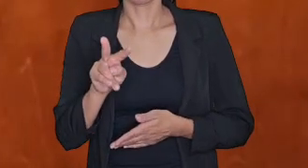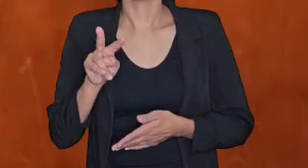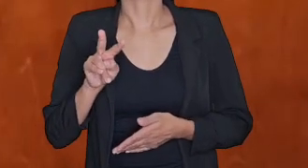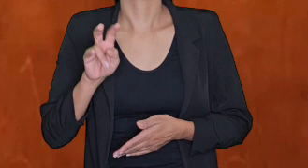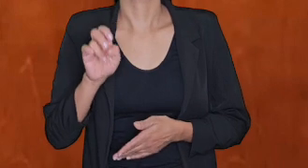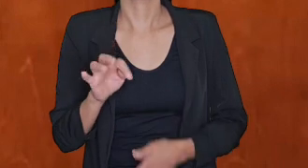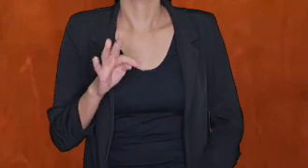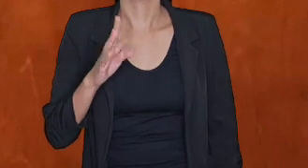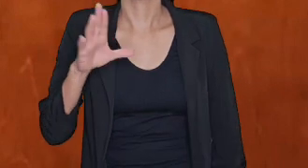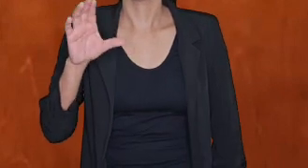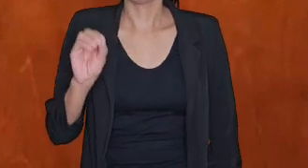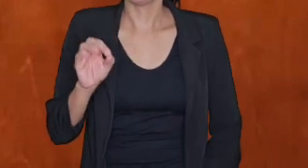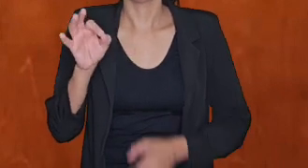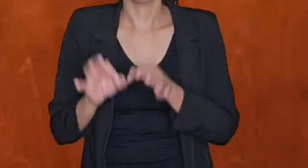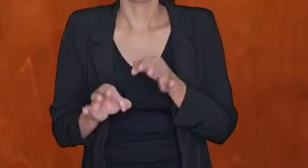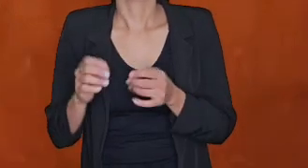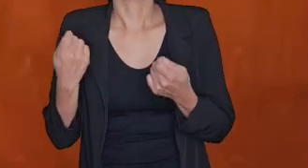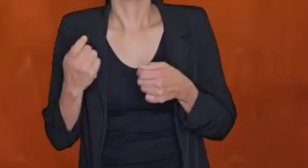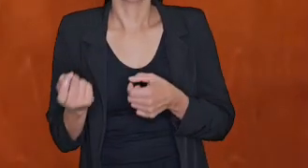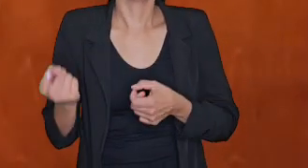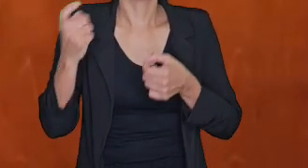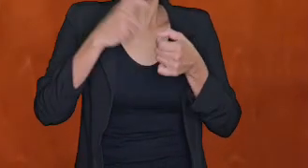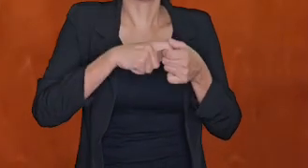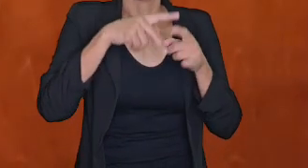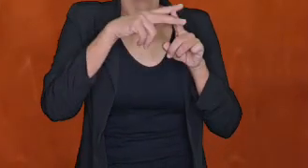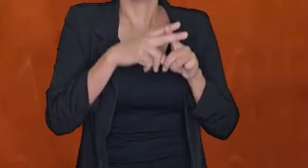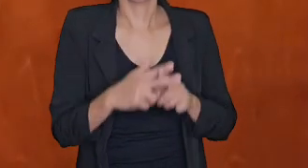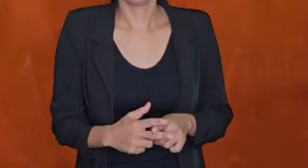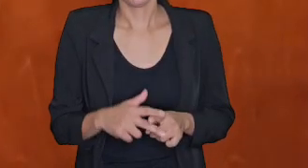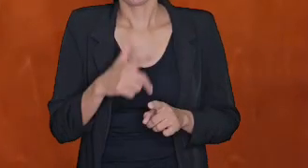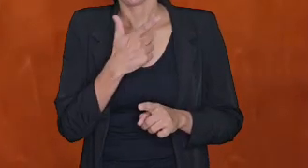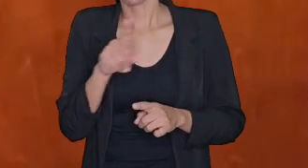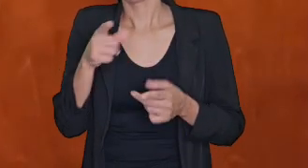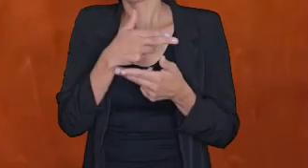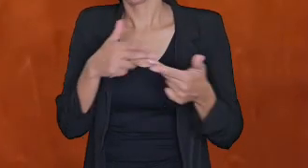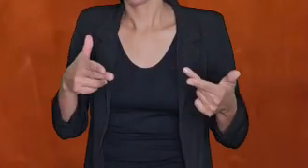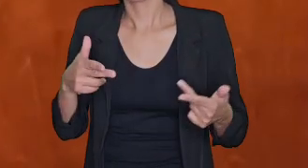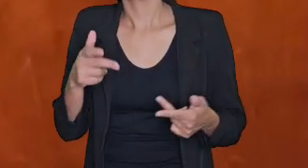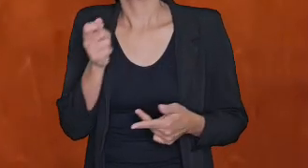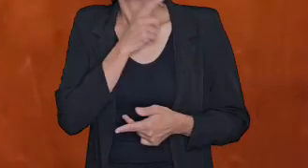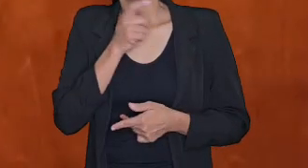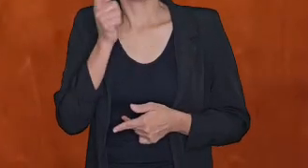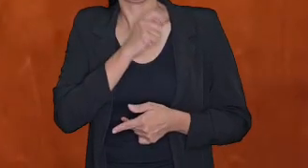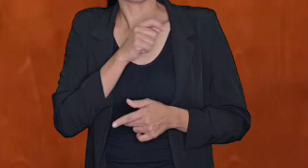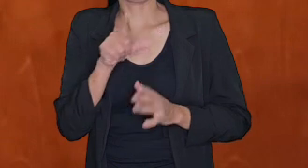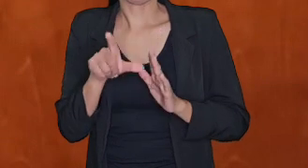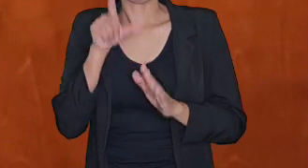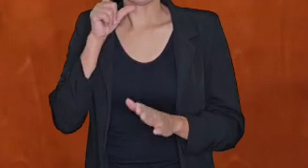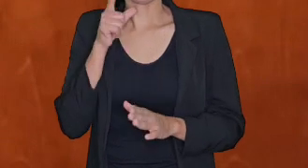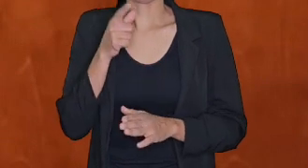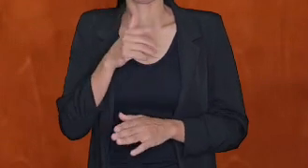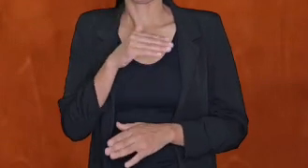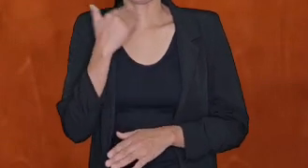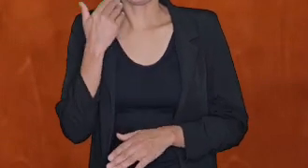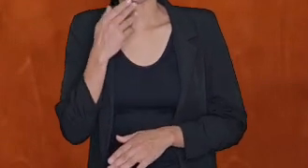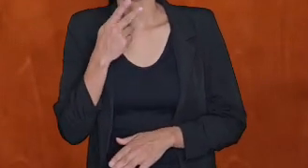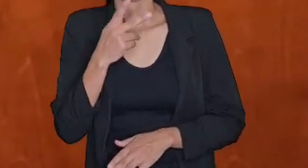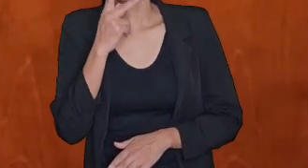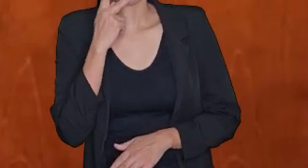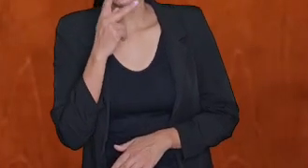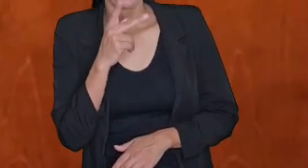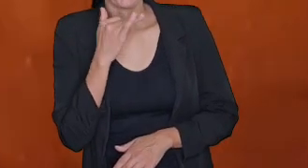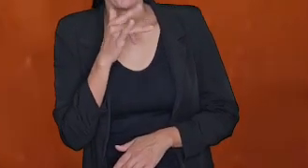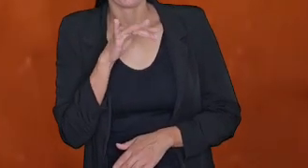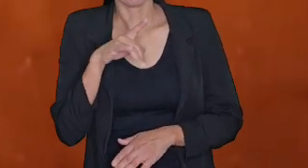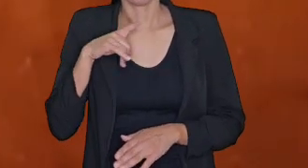chegou o inventário extrajudicial, era realmente objeto de nota devolutiva. E outra coisa bastante engraçada, eu